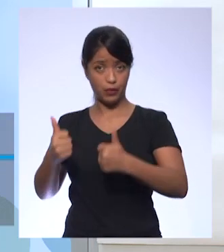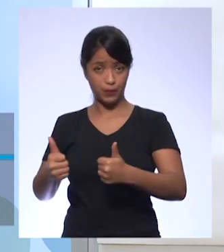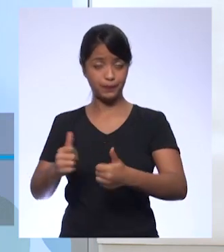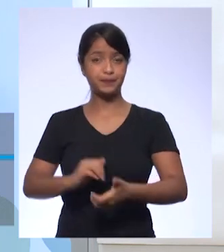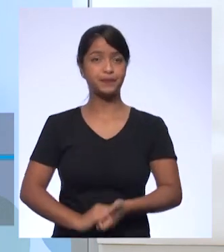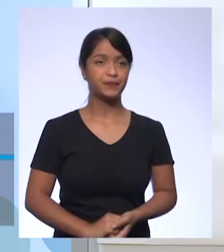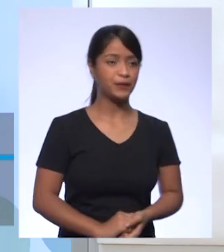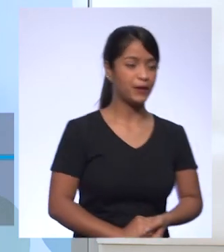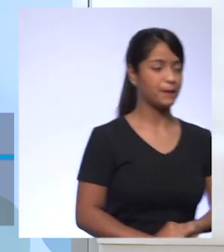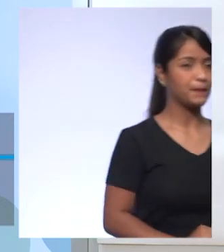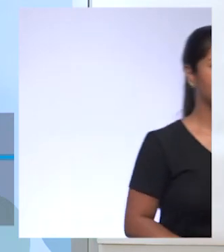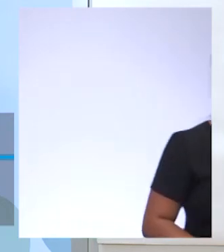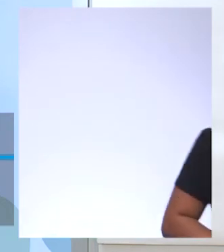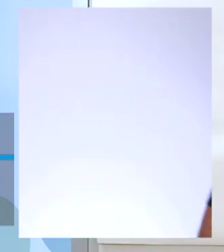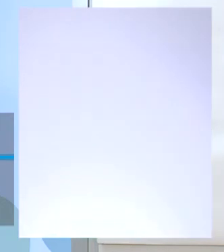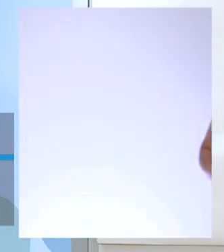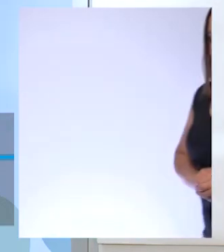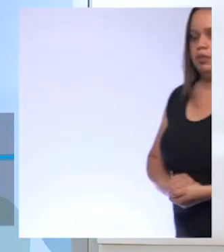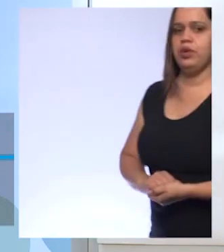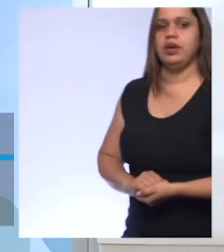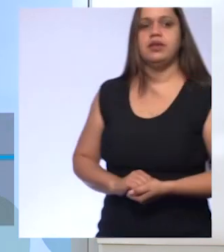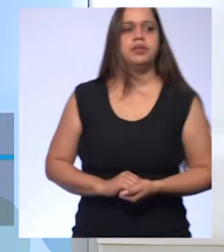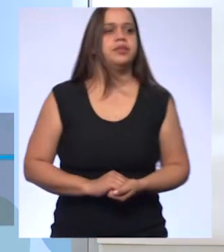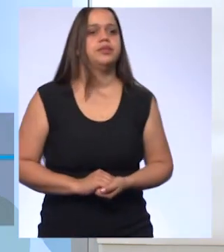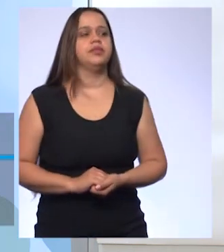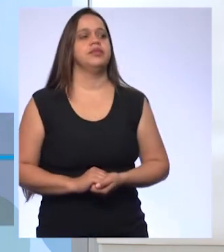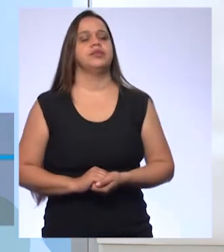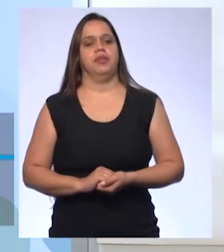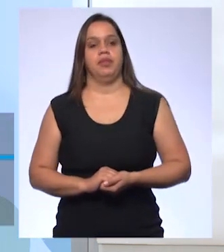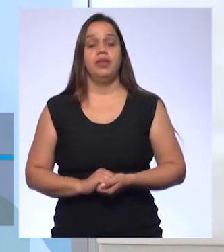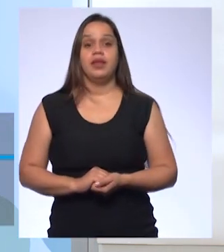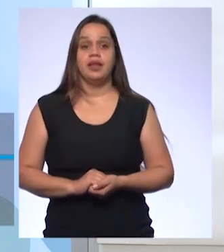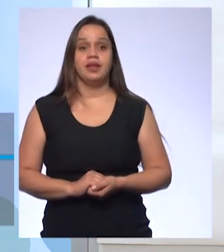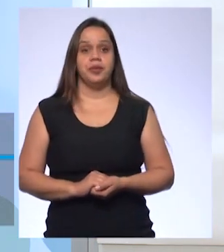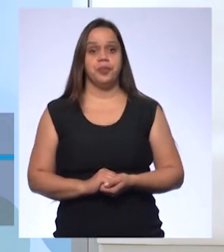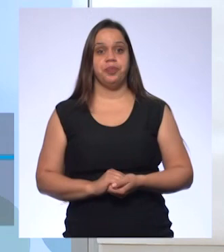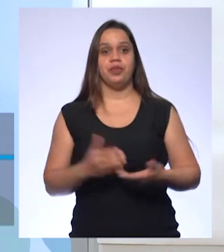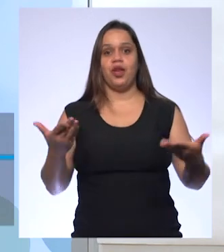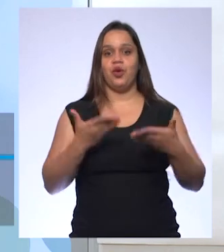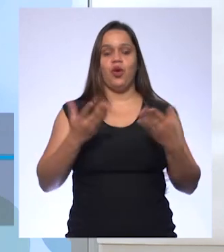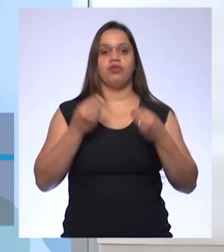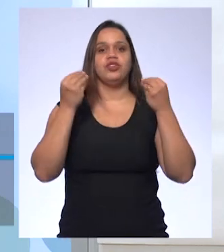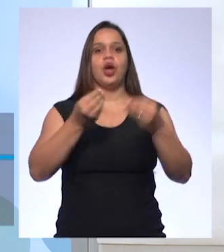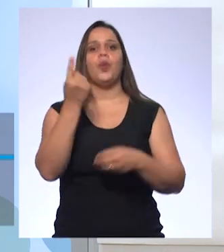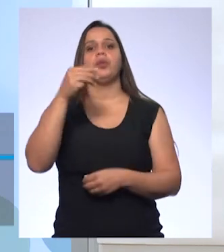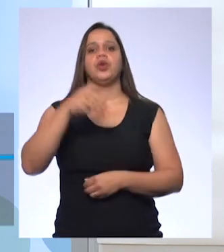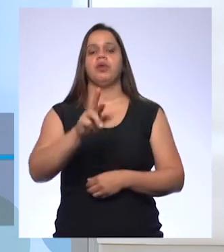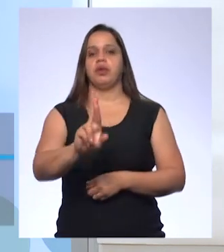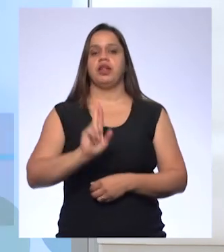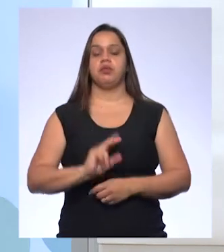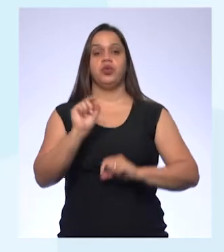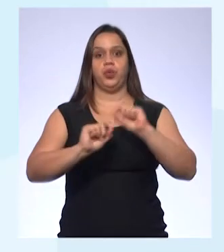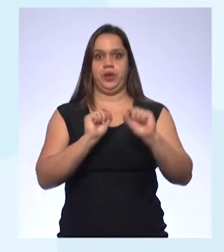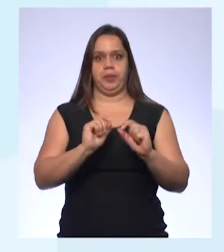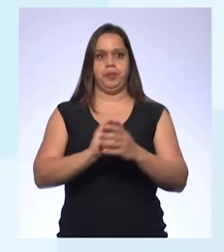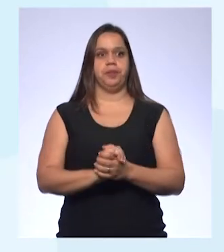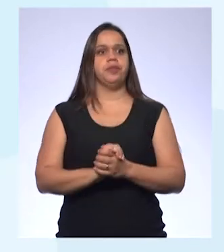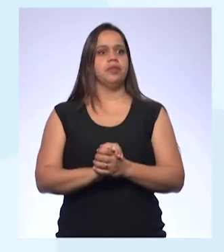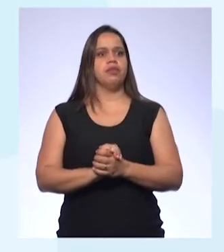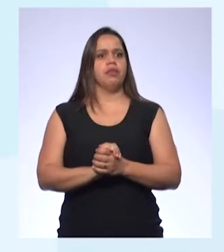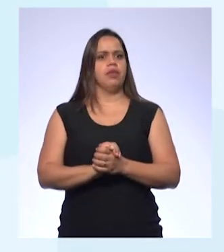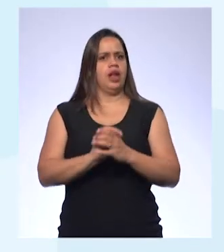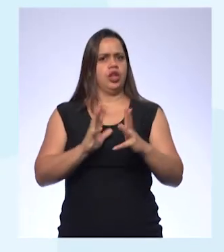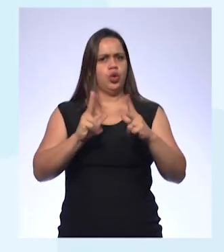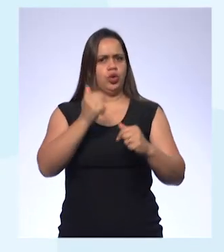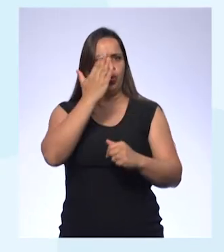bem, eu quero saber então de vocês, eu vou dar 1 minuto aí para você responder para mim o seguinte: todo alimento possui a